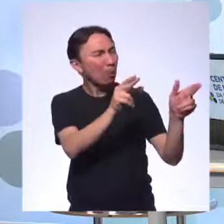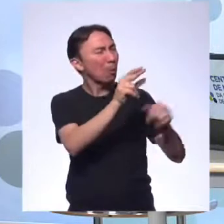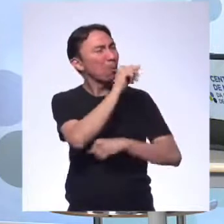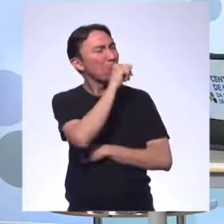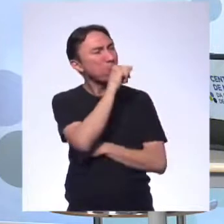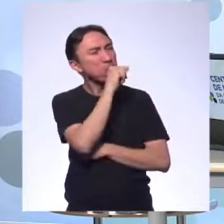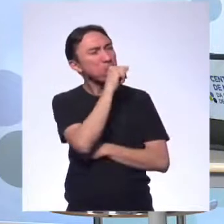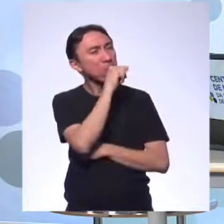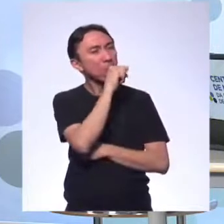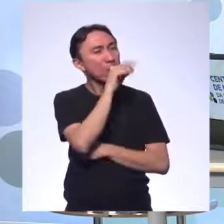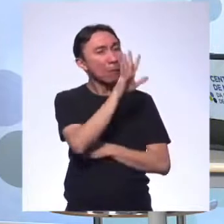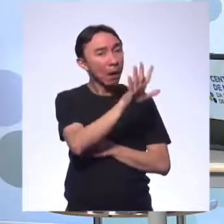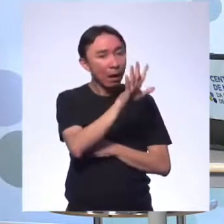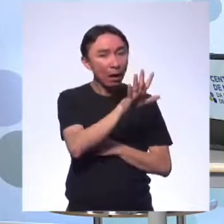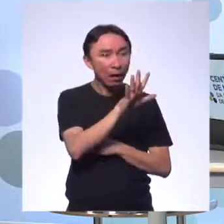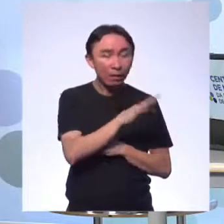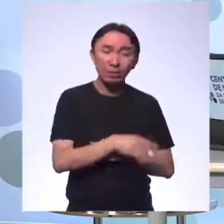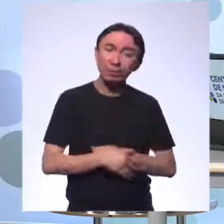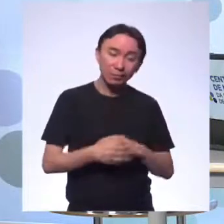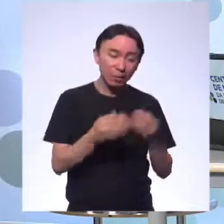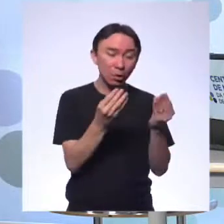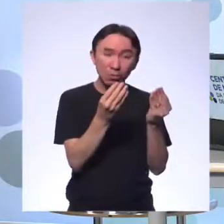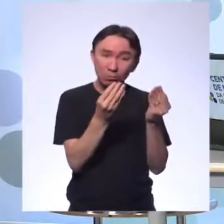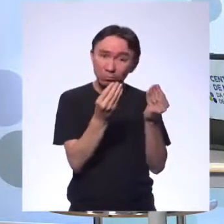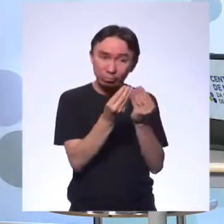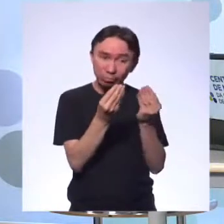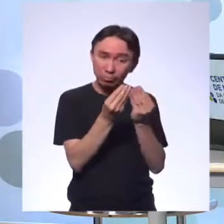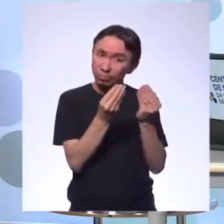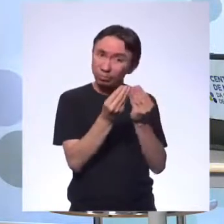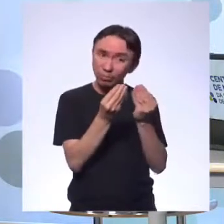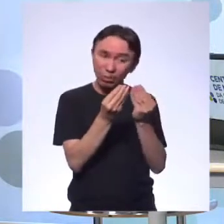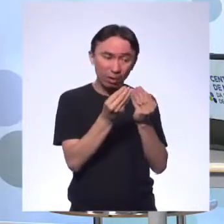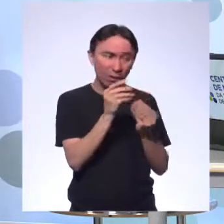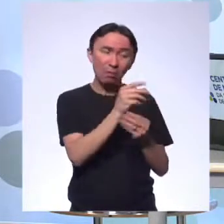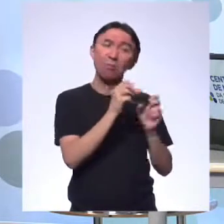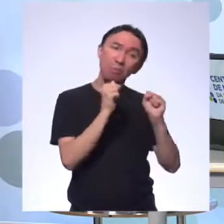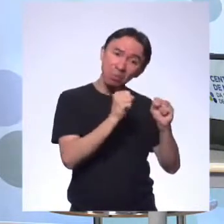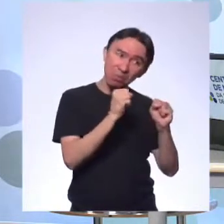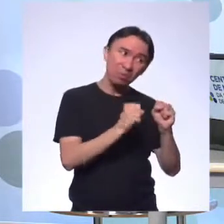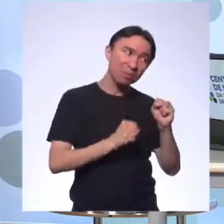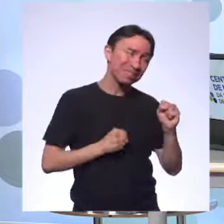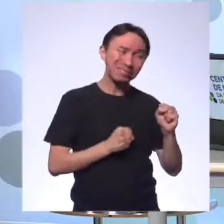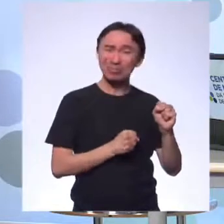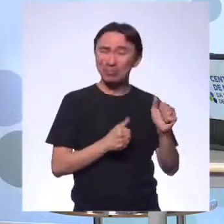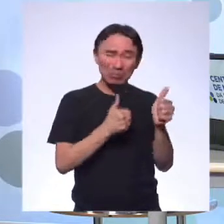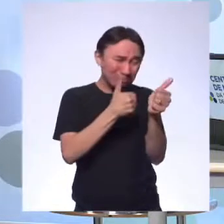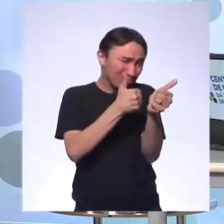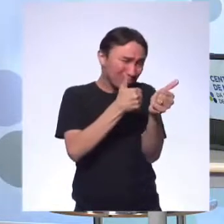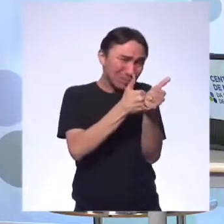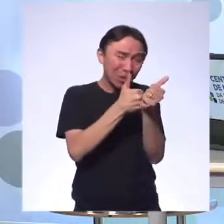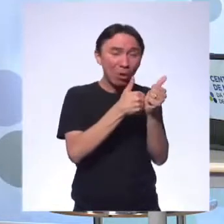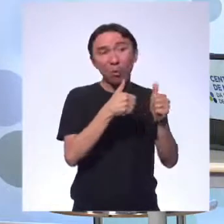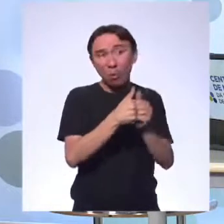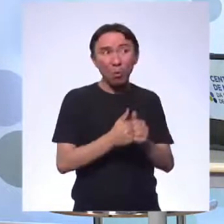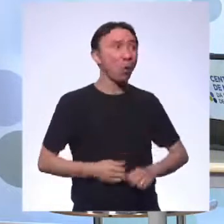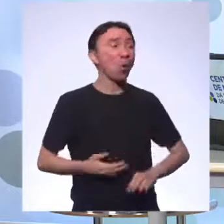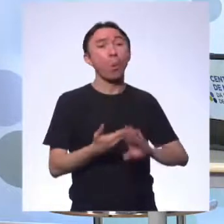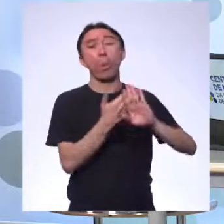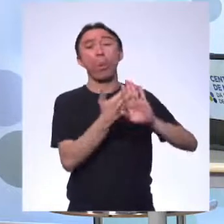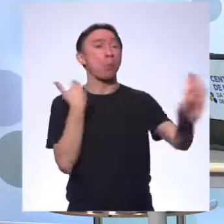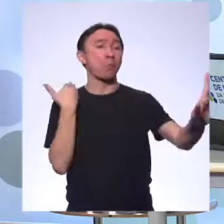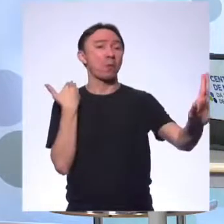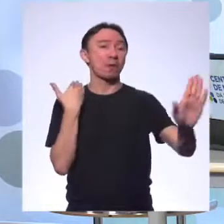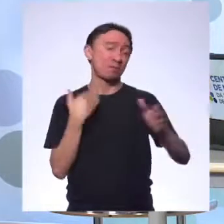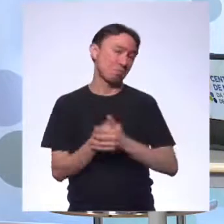verdade, a nível molecular podem ser muito próximos, né? Então, é importante esse estudo,